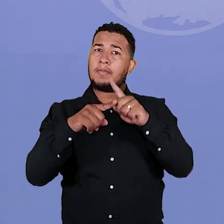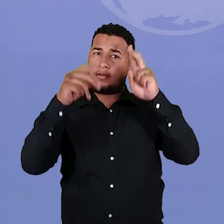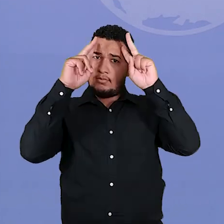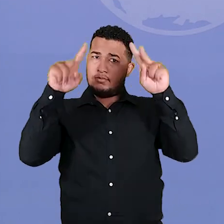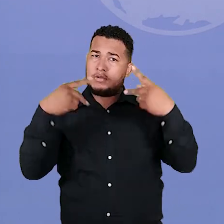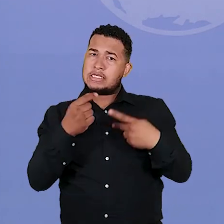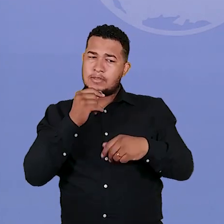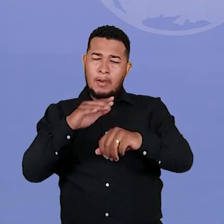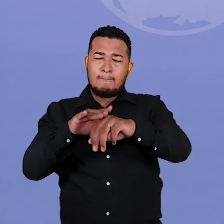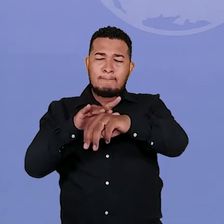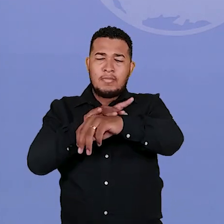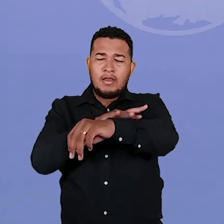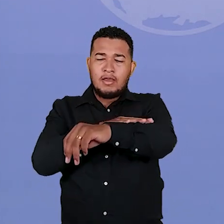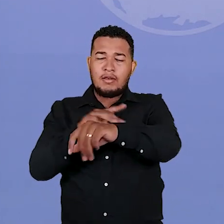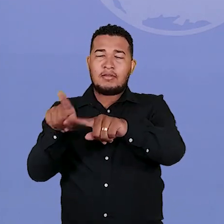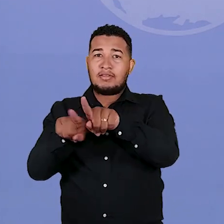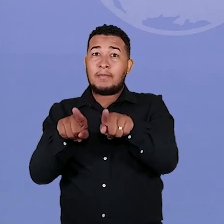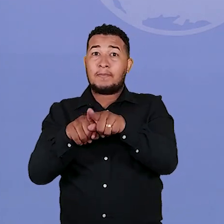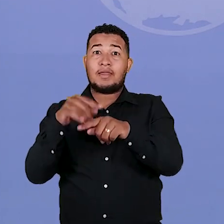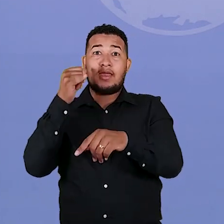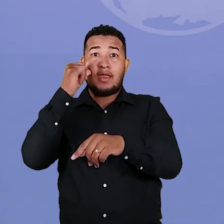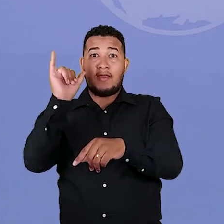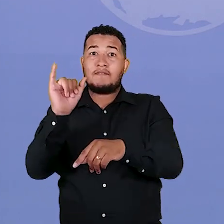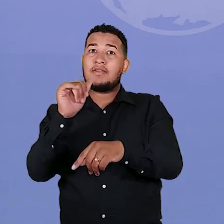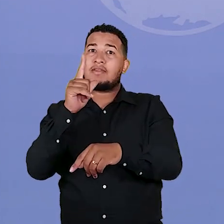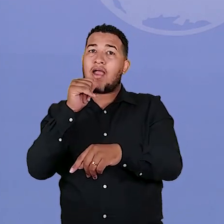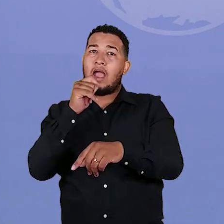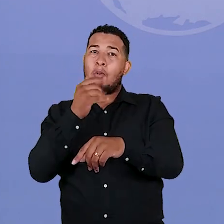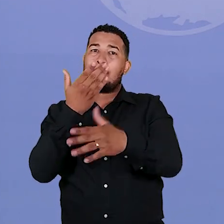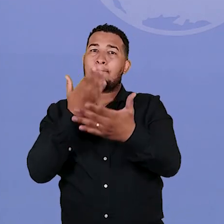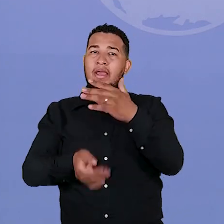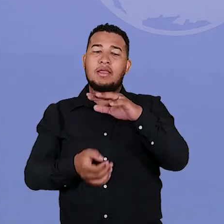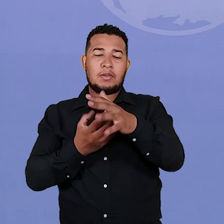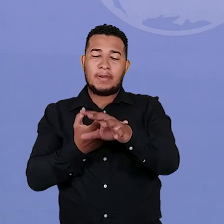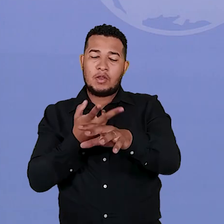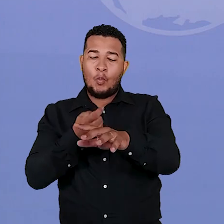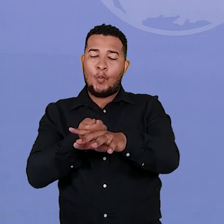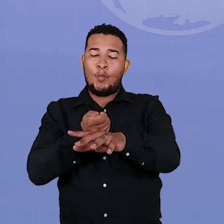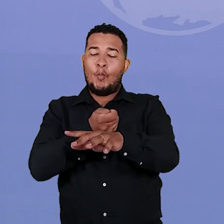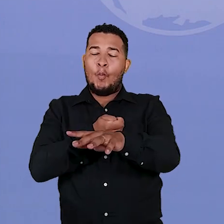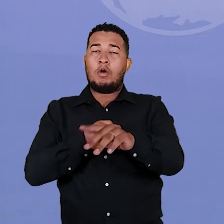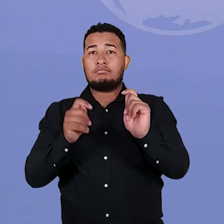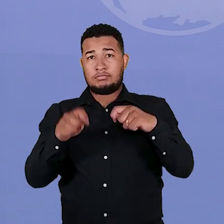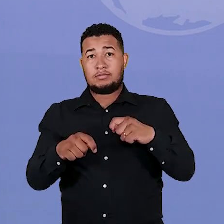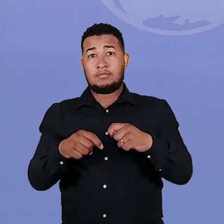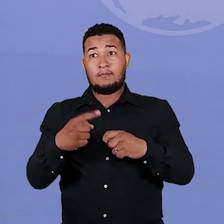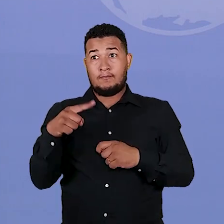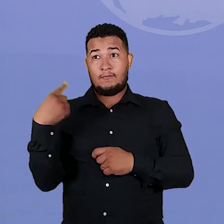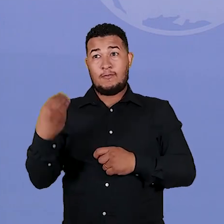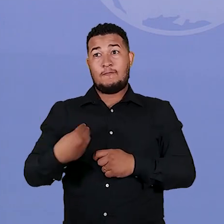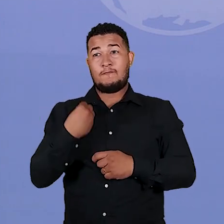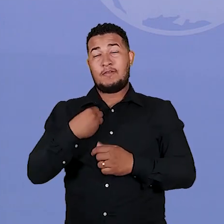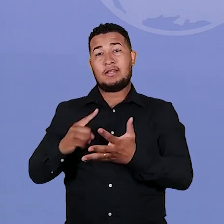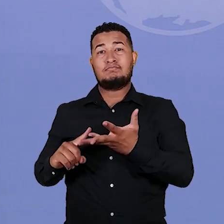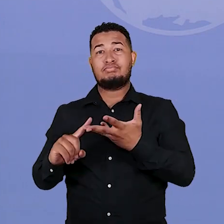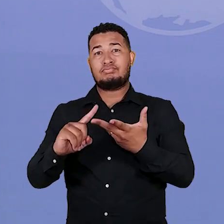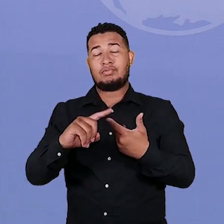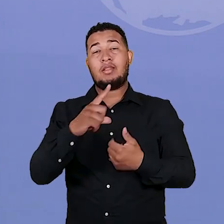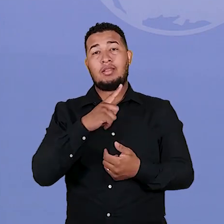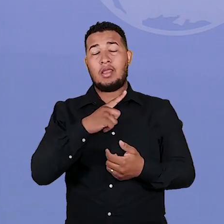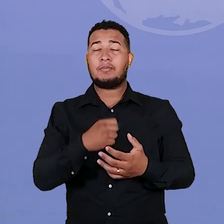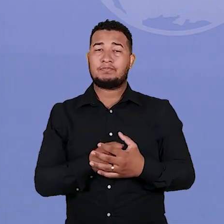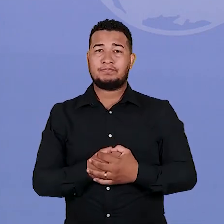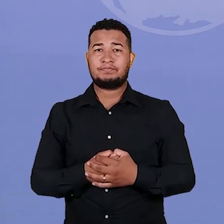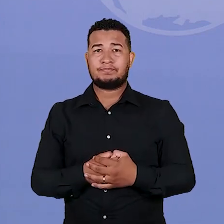Nós temos adaptações, a queratina que tem na nossa pele, também ela é impermeável, impede a gente de perder água o tempo todo, tá? Então, vários